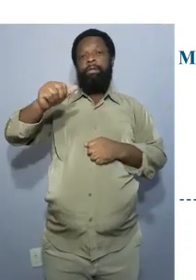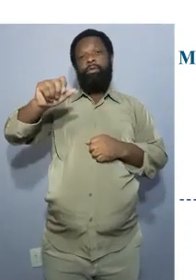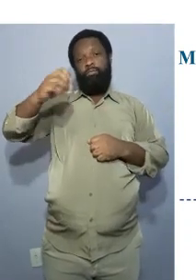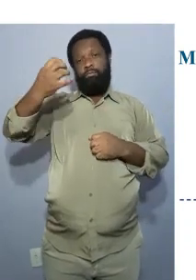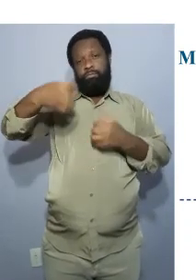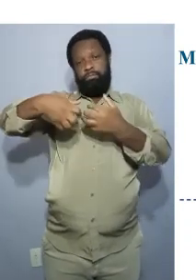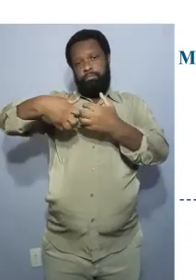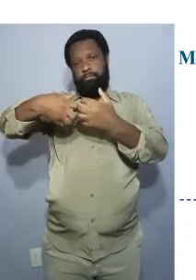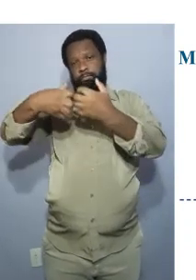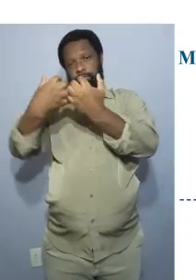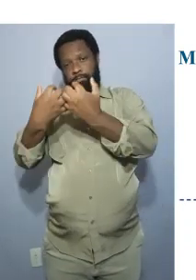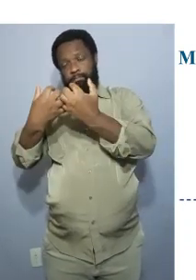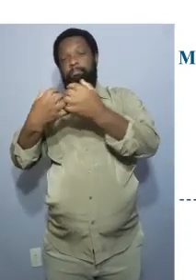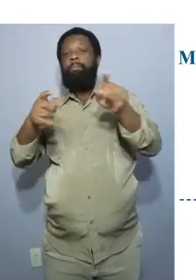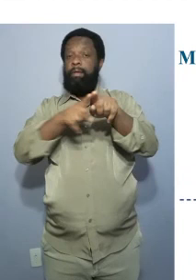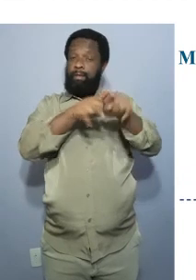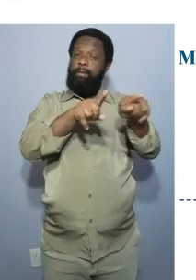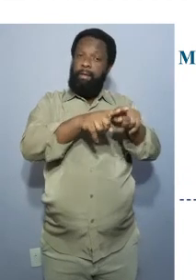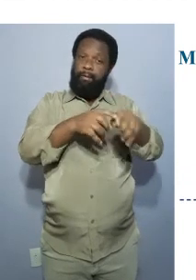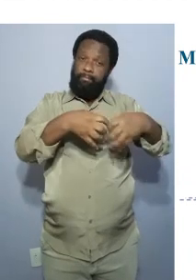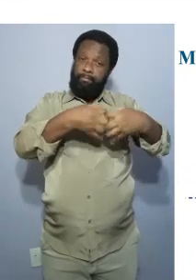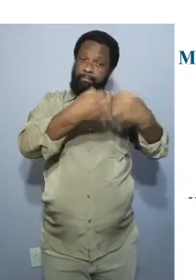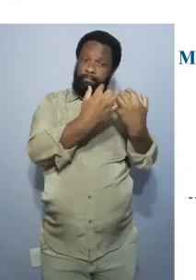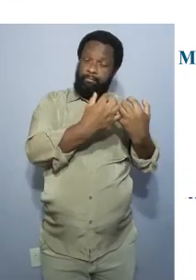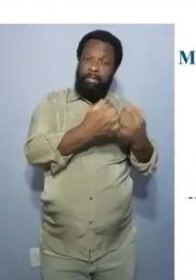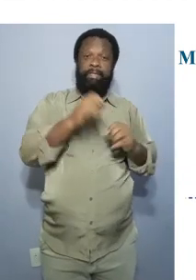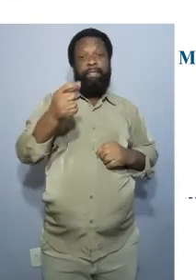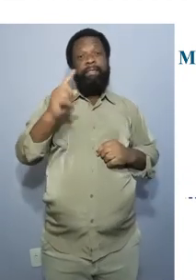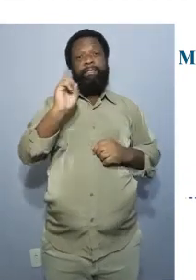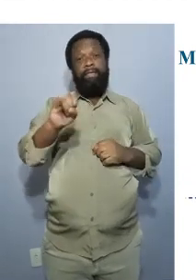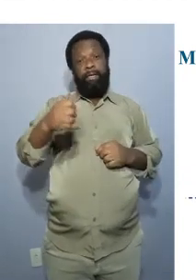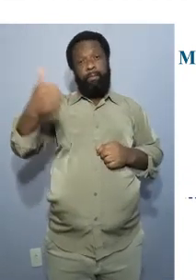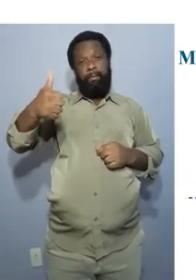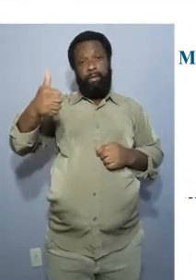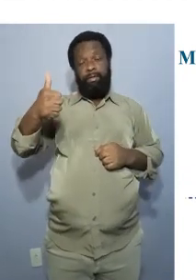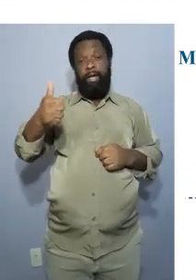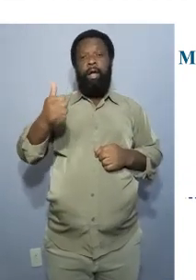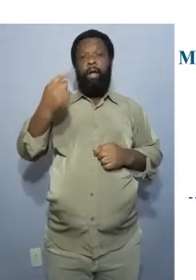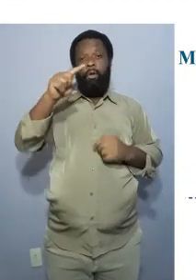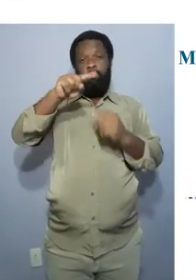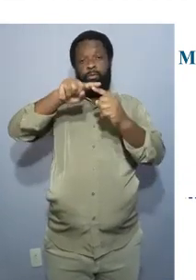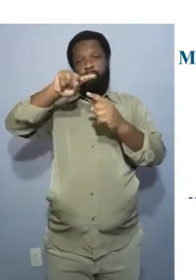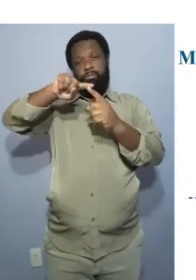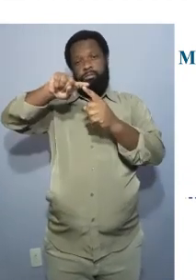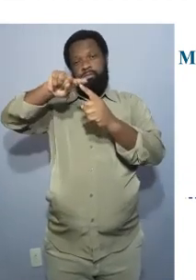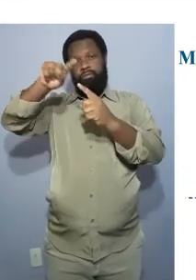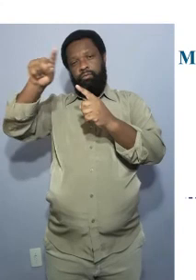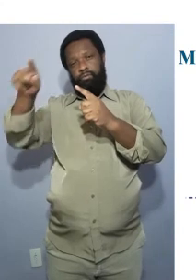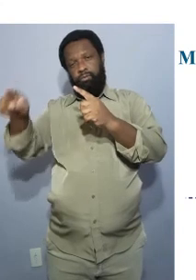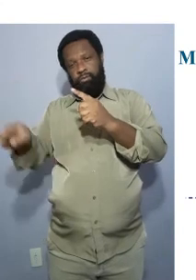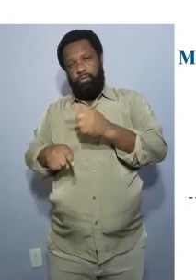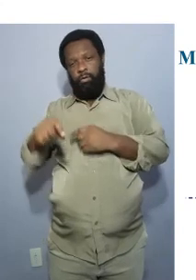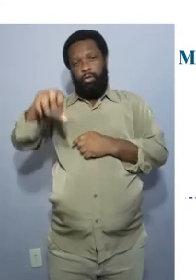girar no sentido, a segunda também vai girar. Então, se a primeira andar 1/4 de volta, ou seja,